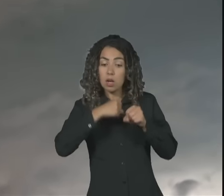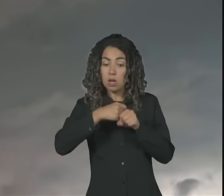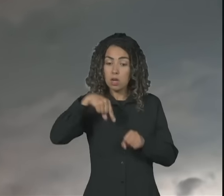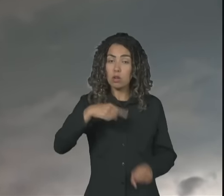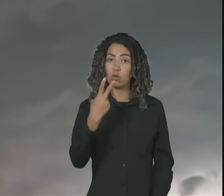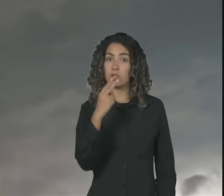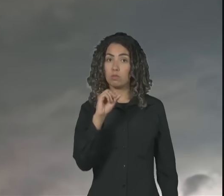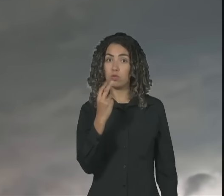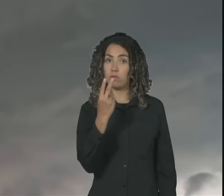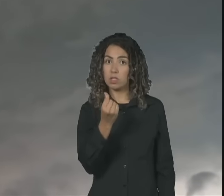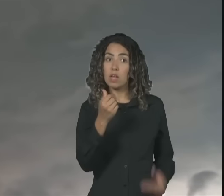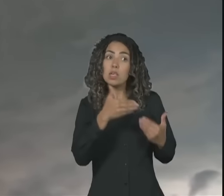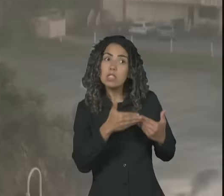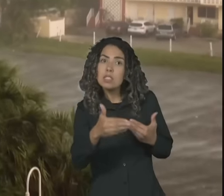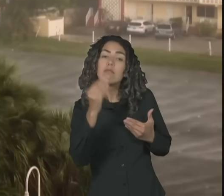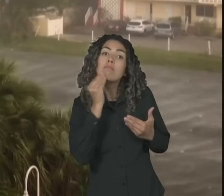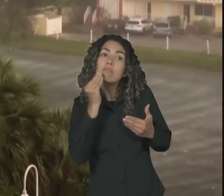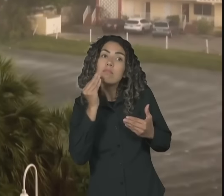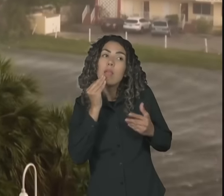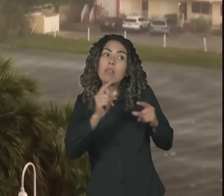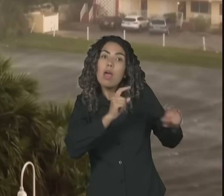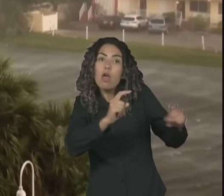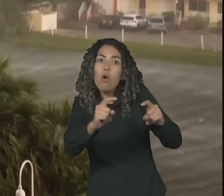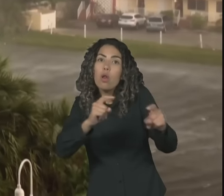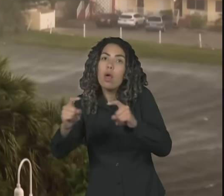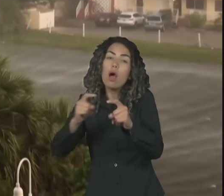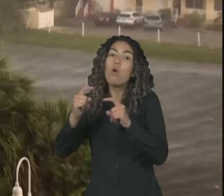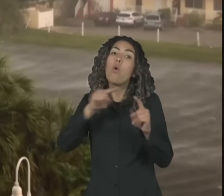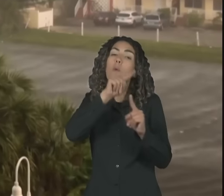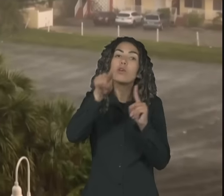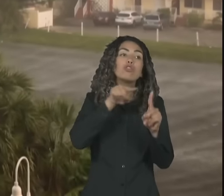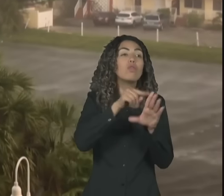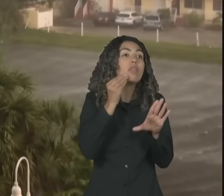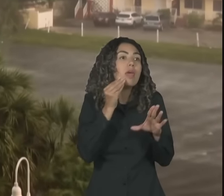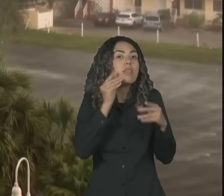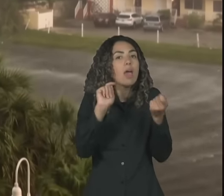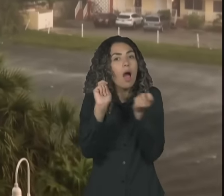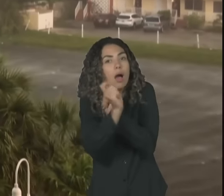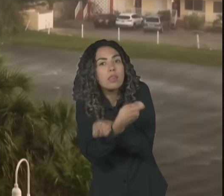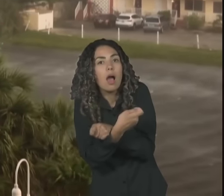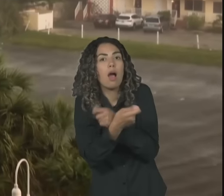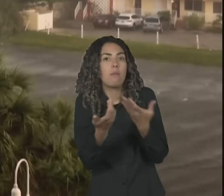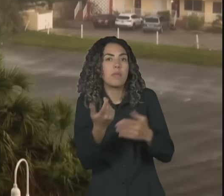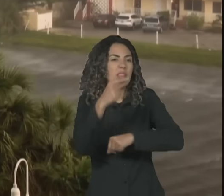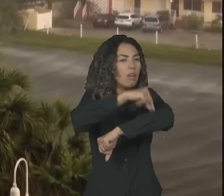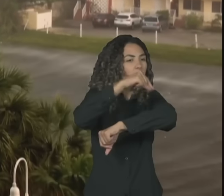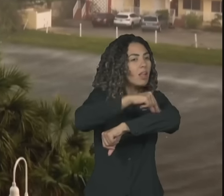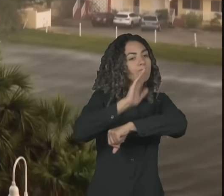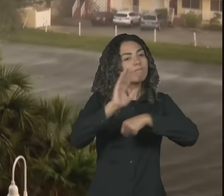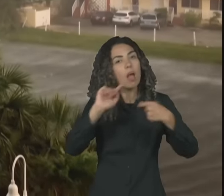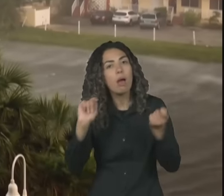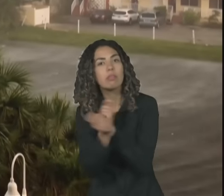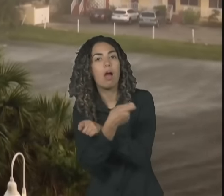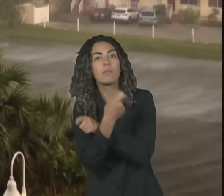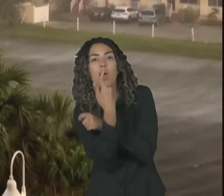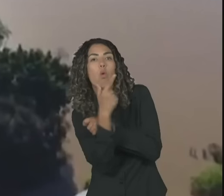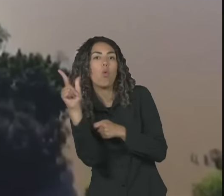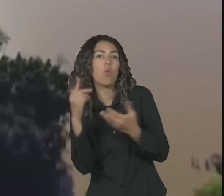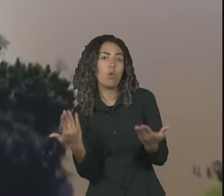para traçar o rumo da transição, assinada por 80 países, uma decisão que vai ter que ser